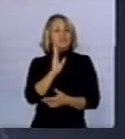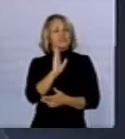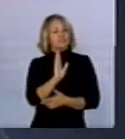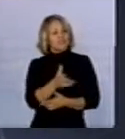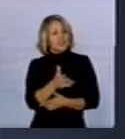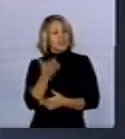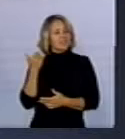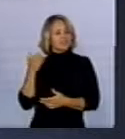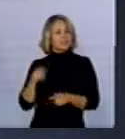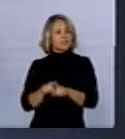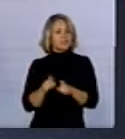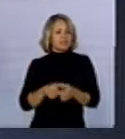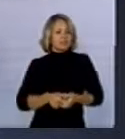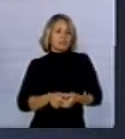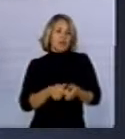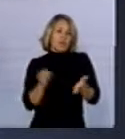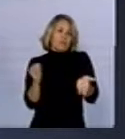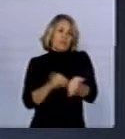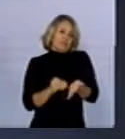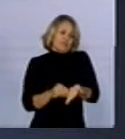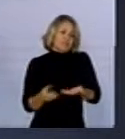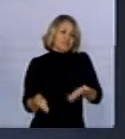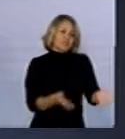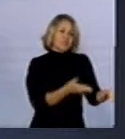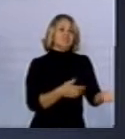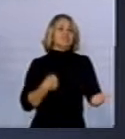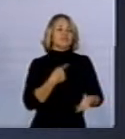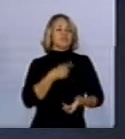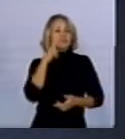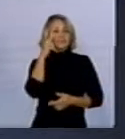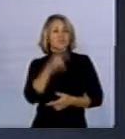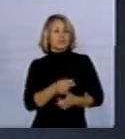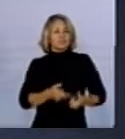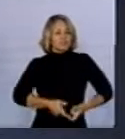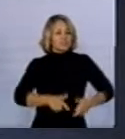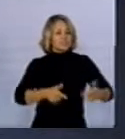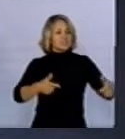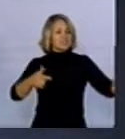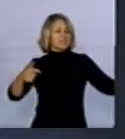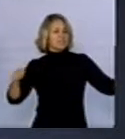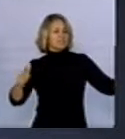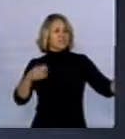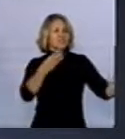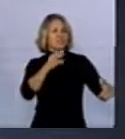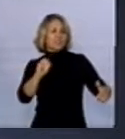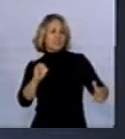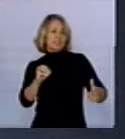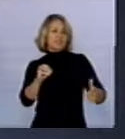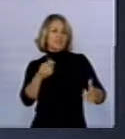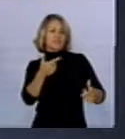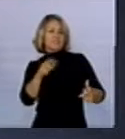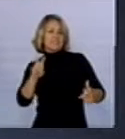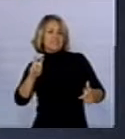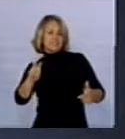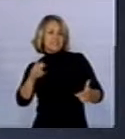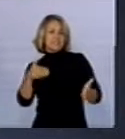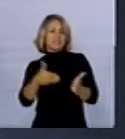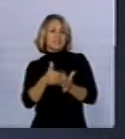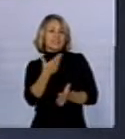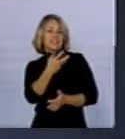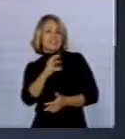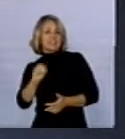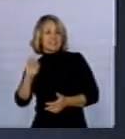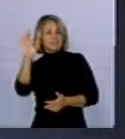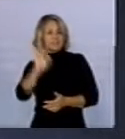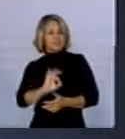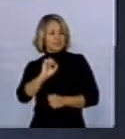em grande ascensão. Nós assistimos hoje a um crescimento de aproximadamente 30%, 25% a 30% por ano. E os